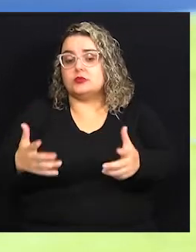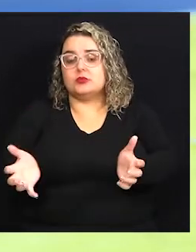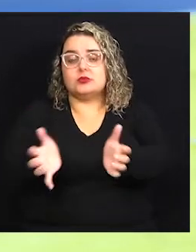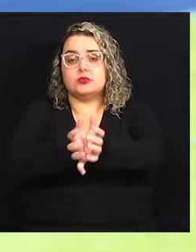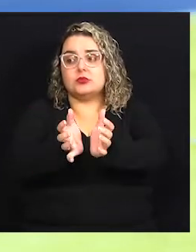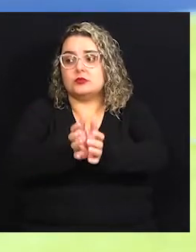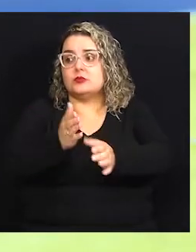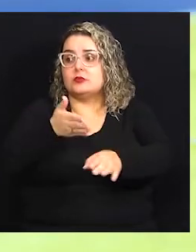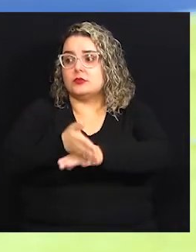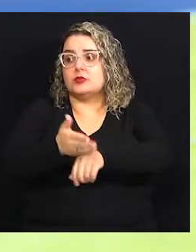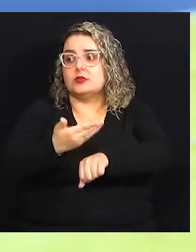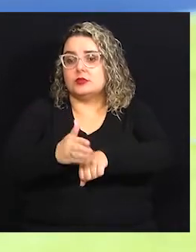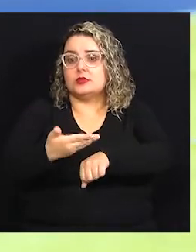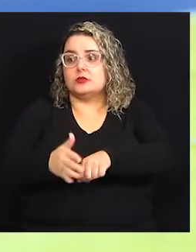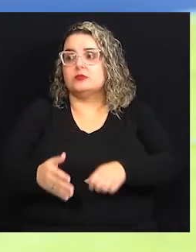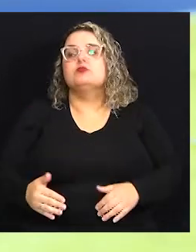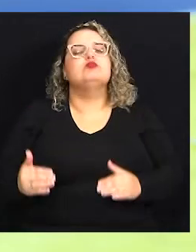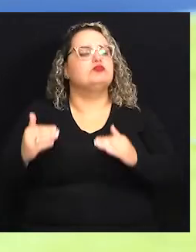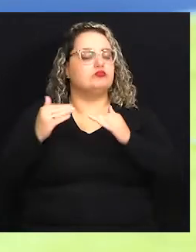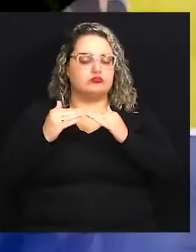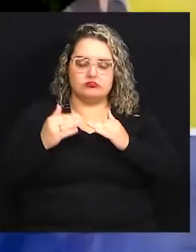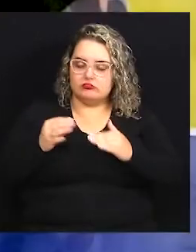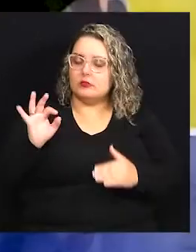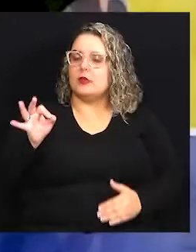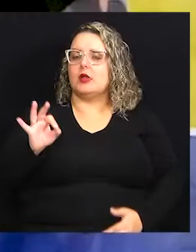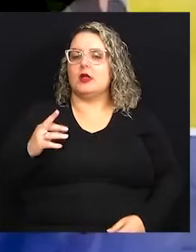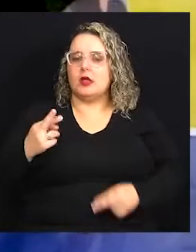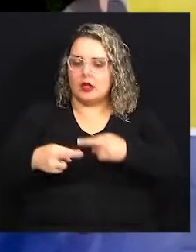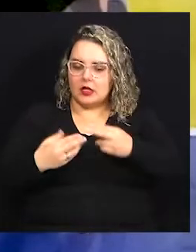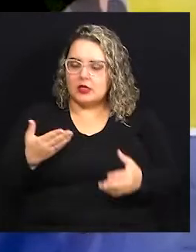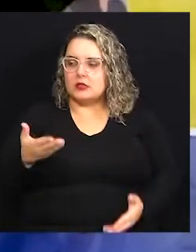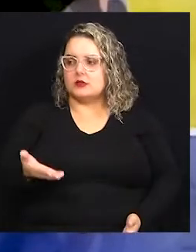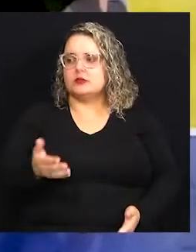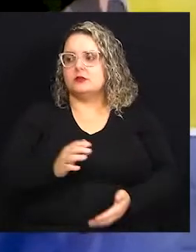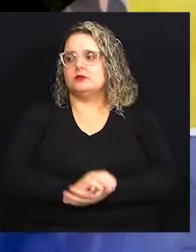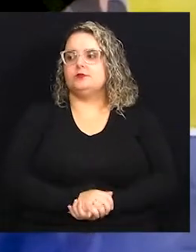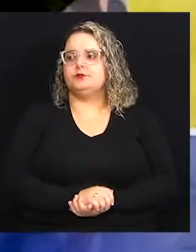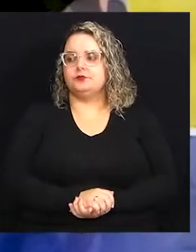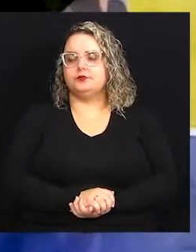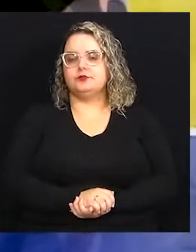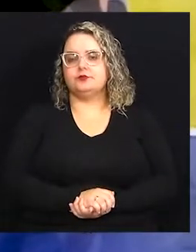tem equipe para elas poderem jogar. Concordo, é exatamente em relação a isso.